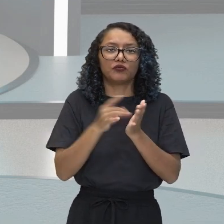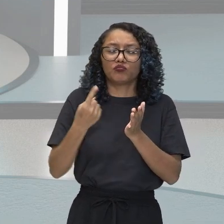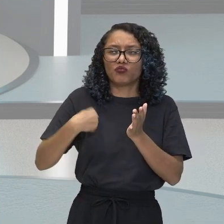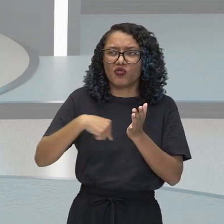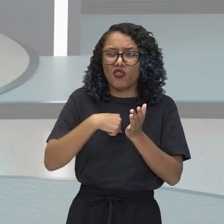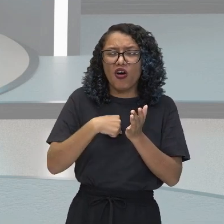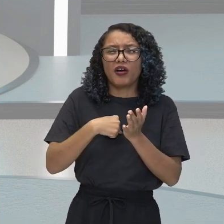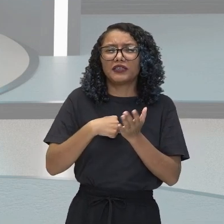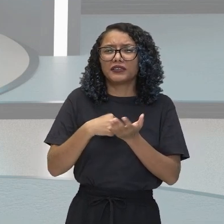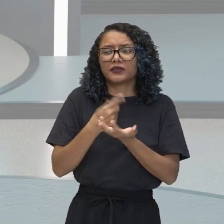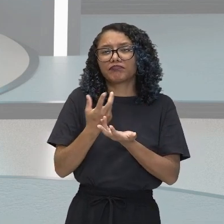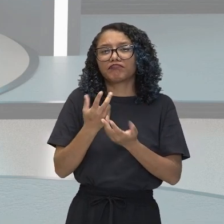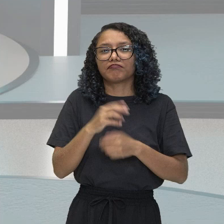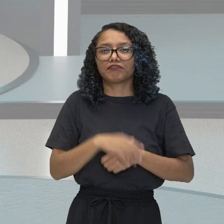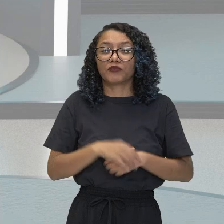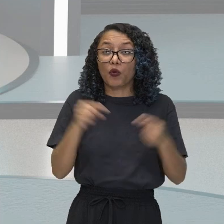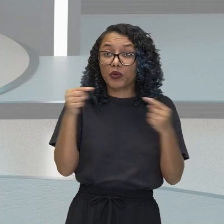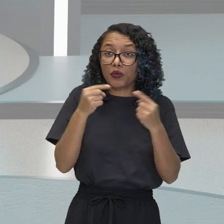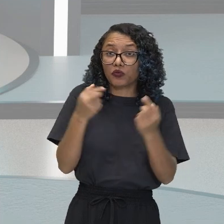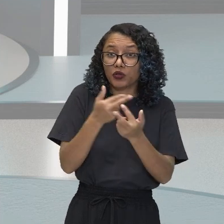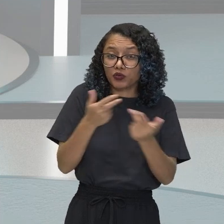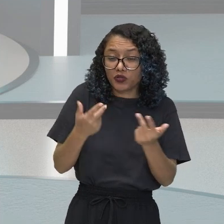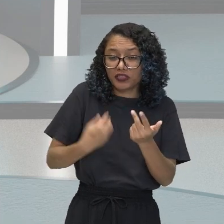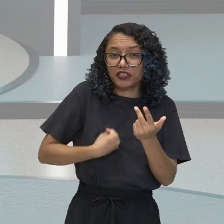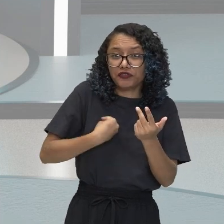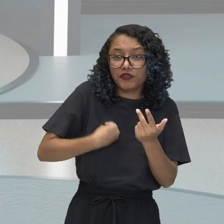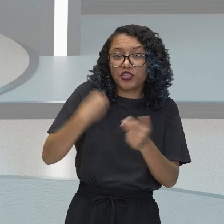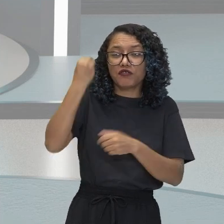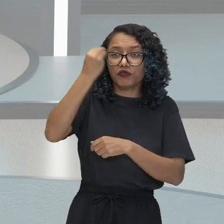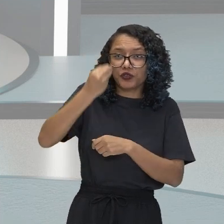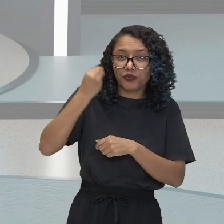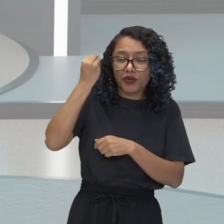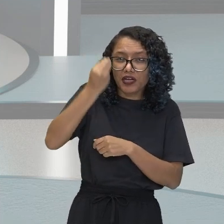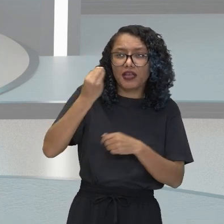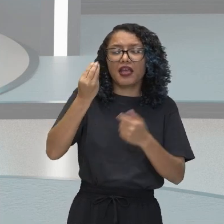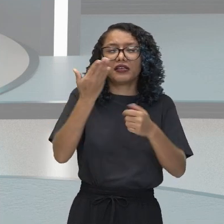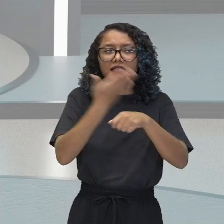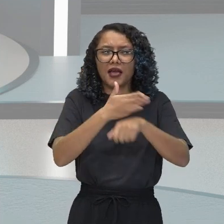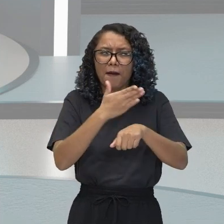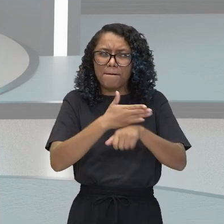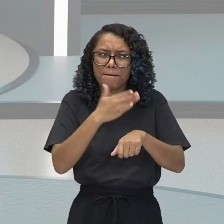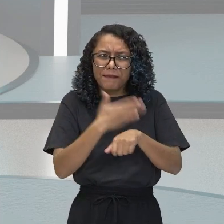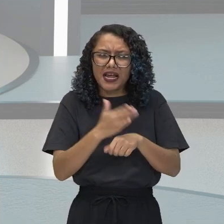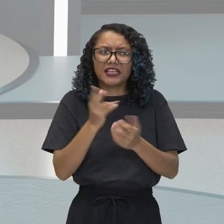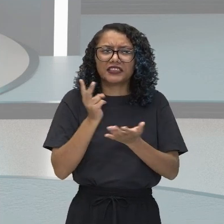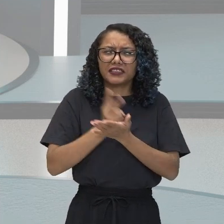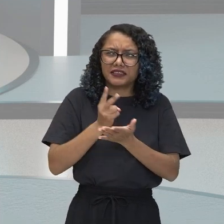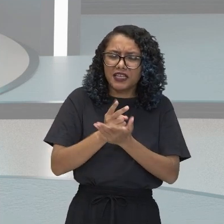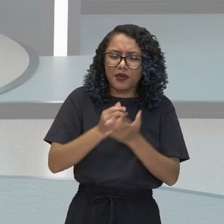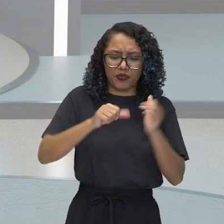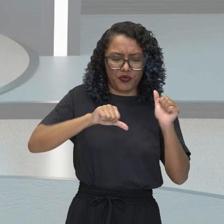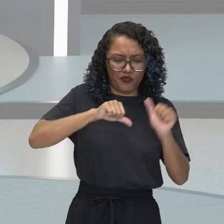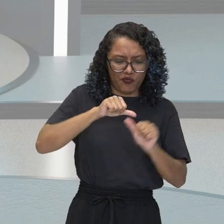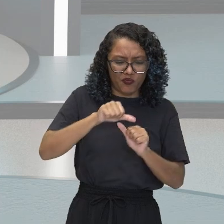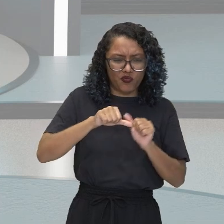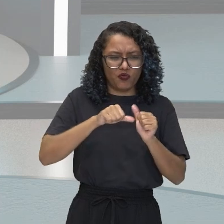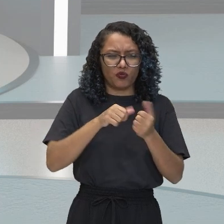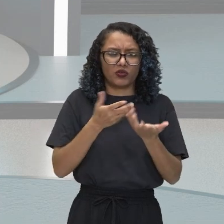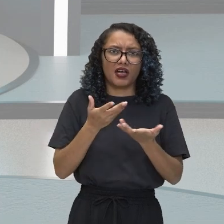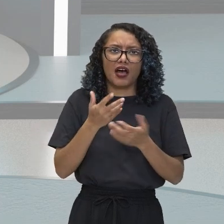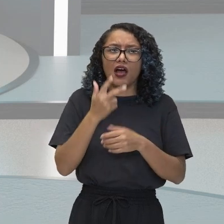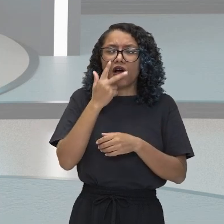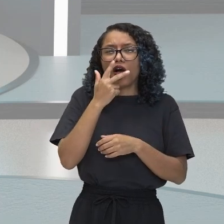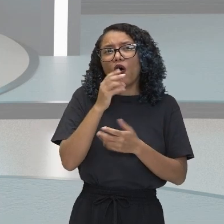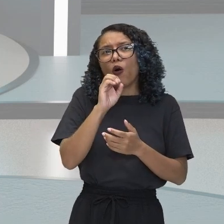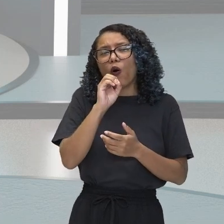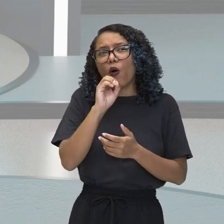nos permitimos fazer. As experiências, cada vez que nos tolimos, dizemos que não vamos fazer